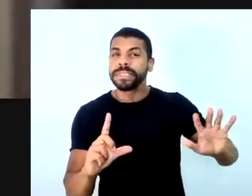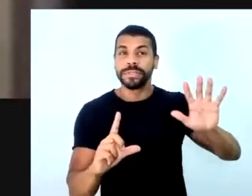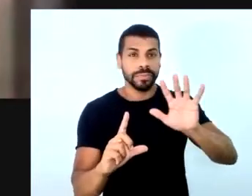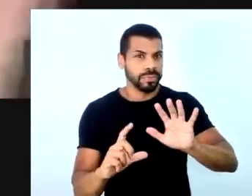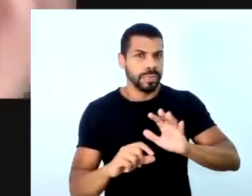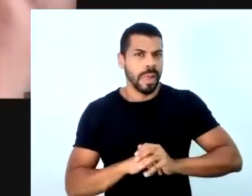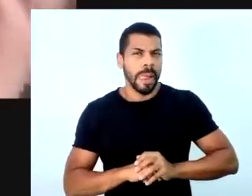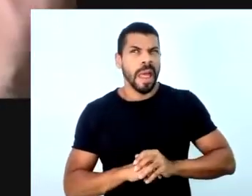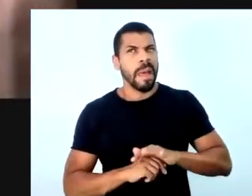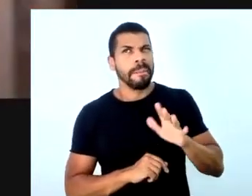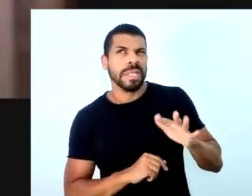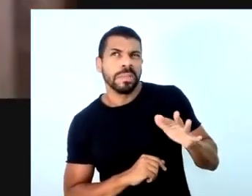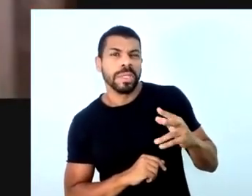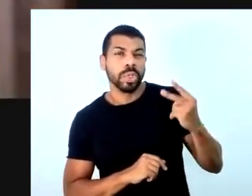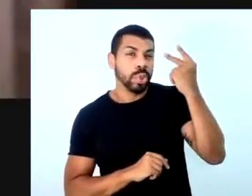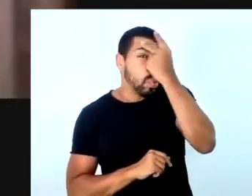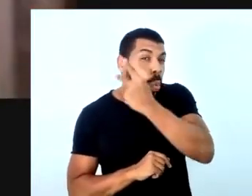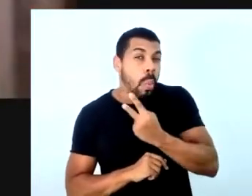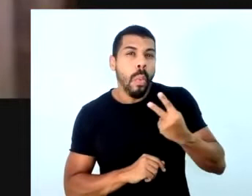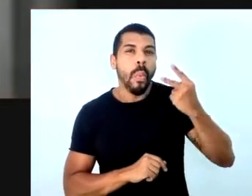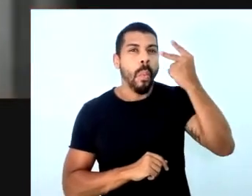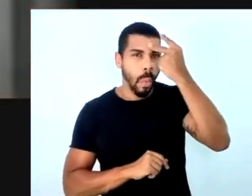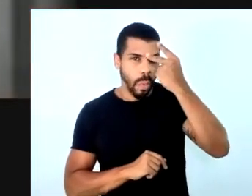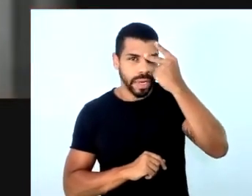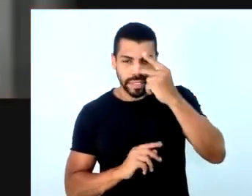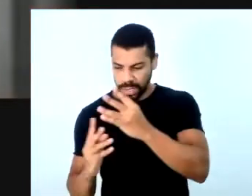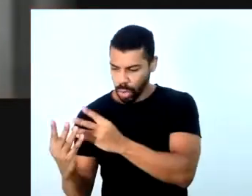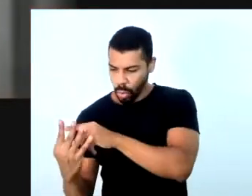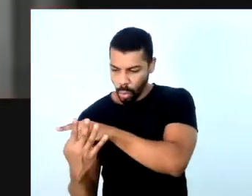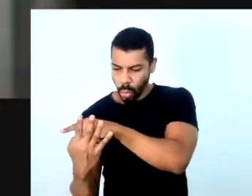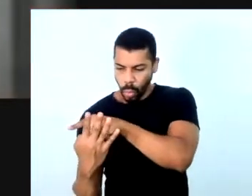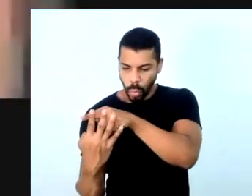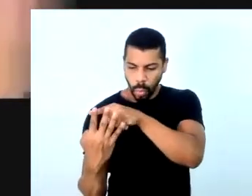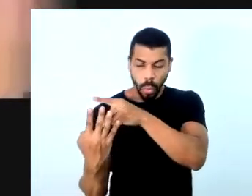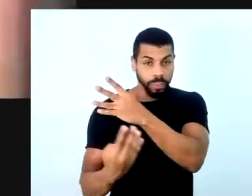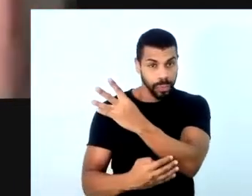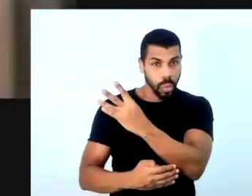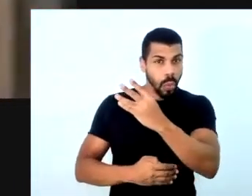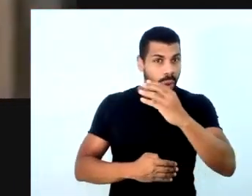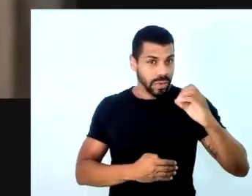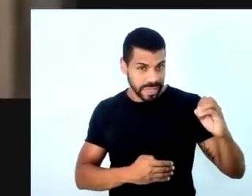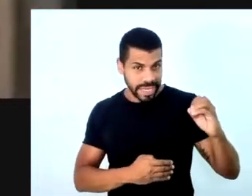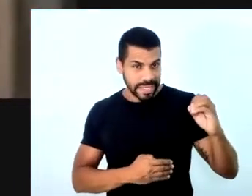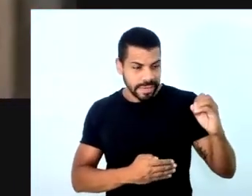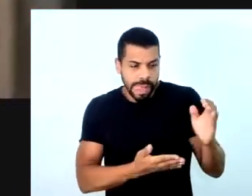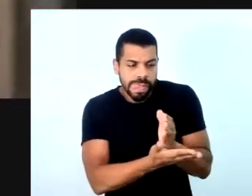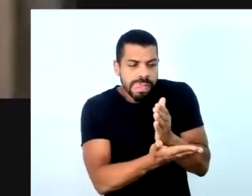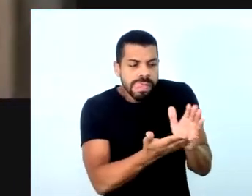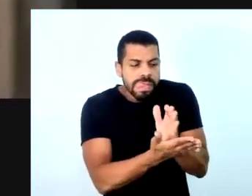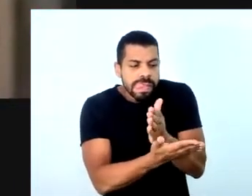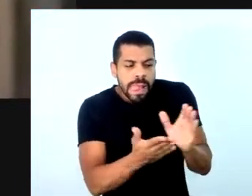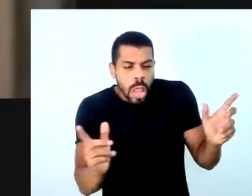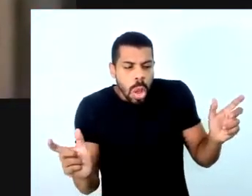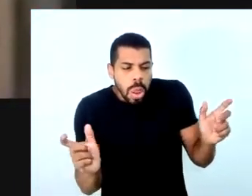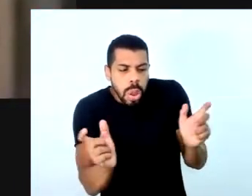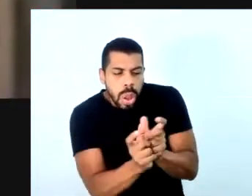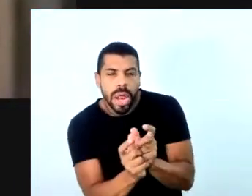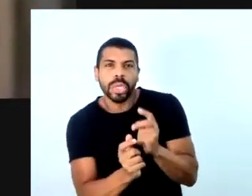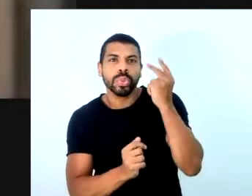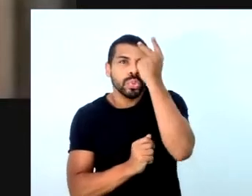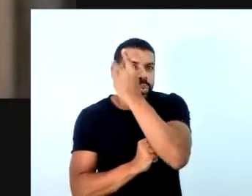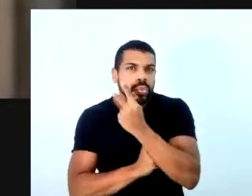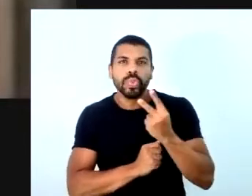um desenho. Quando nós chegamos em 2 horas desse material, dessas 400 primeiras horas, e ficou com 2